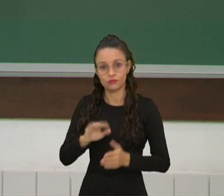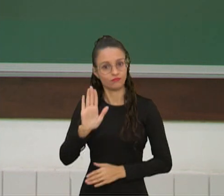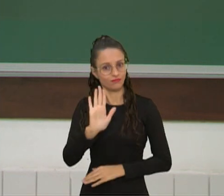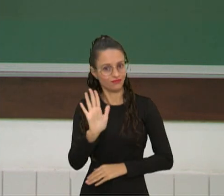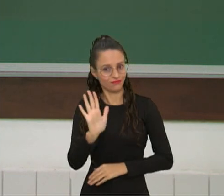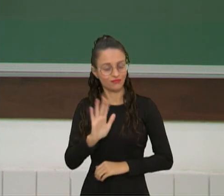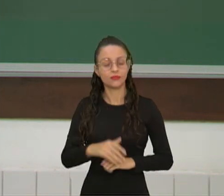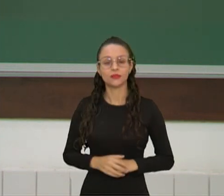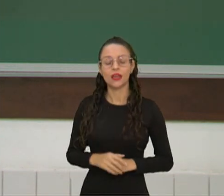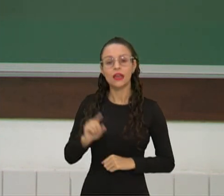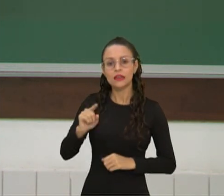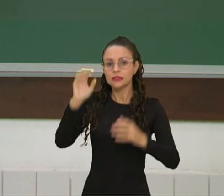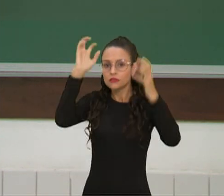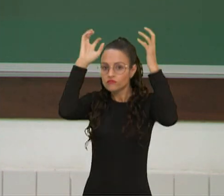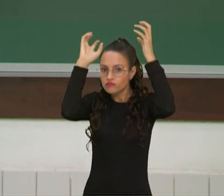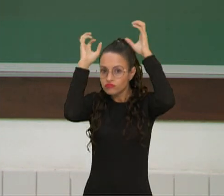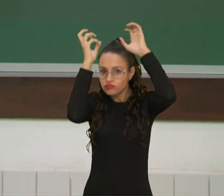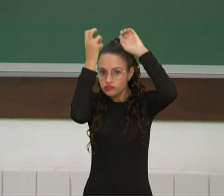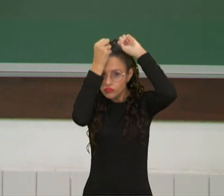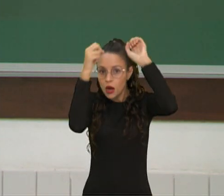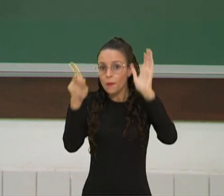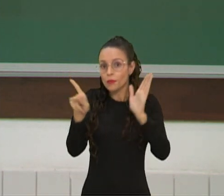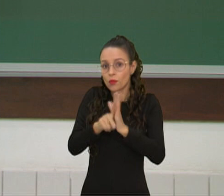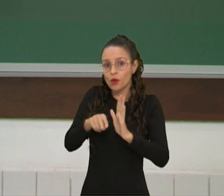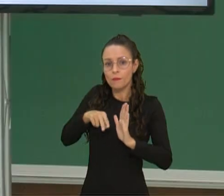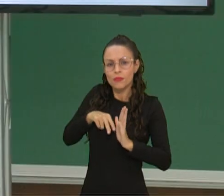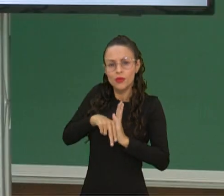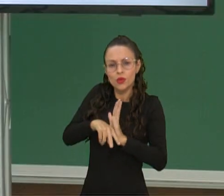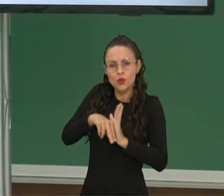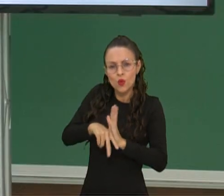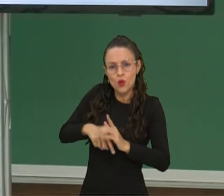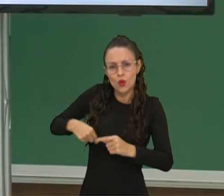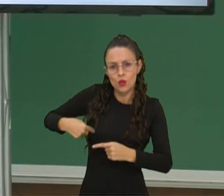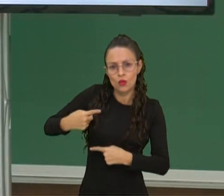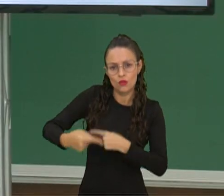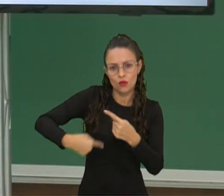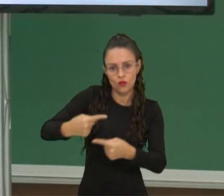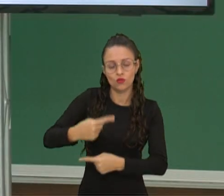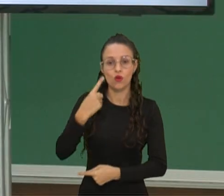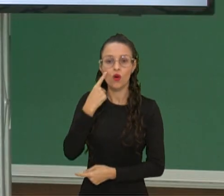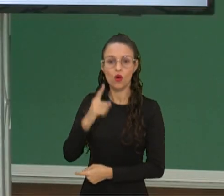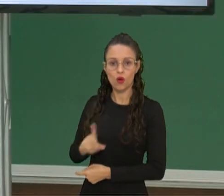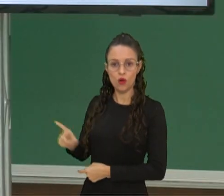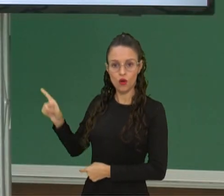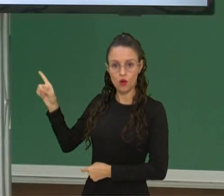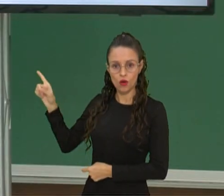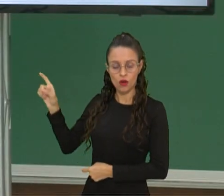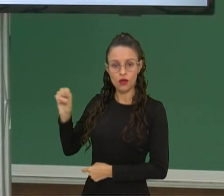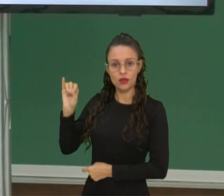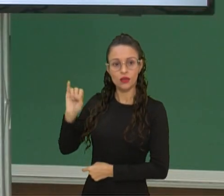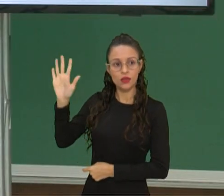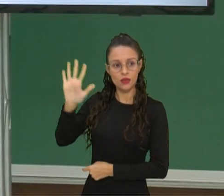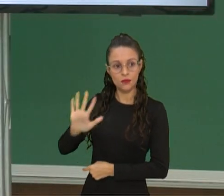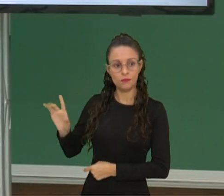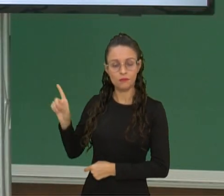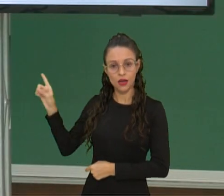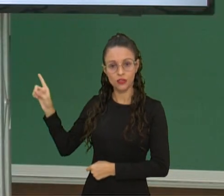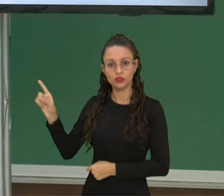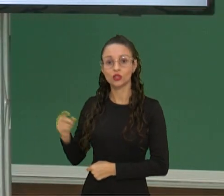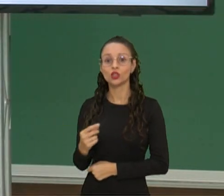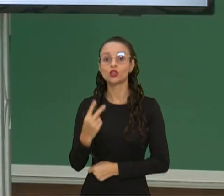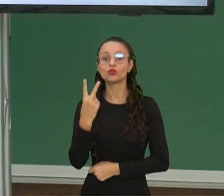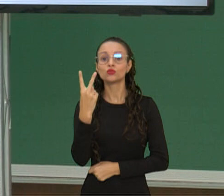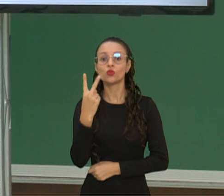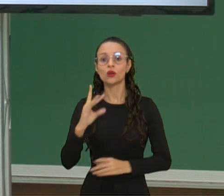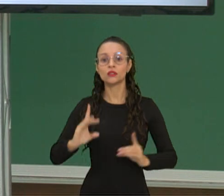esses transtornos de origem a lógica olha só a gente tem aqui na imagem a estrutura química de